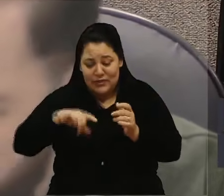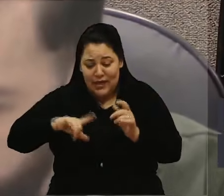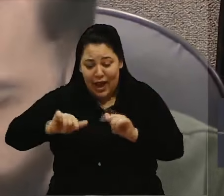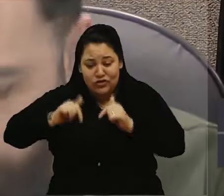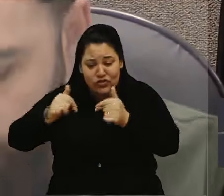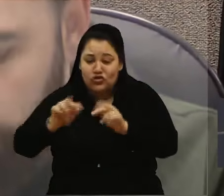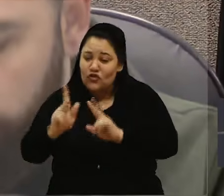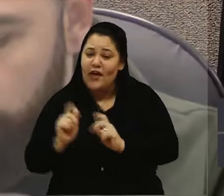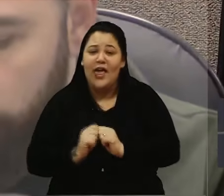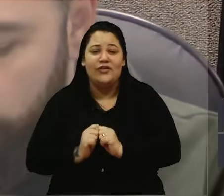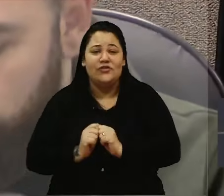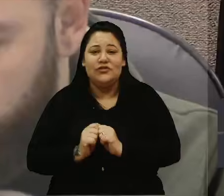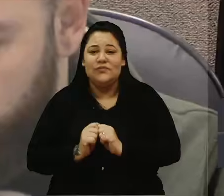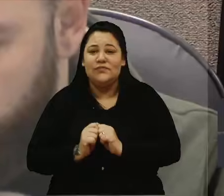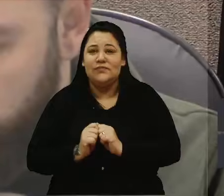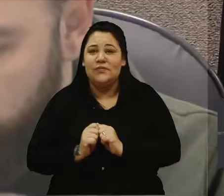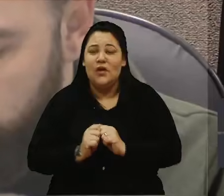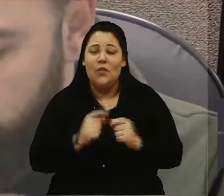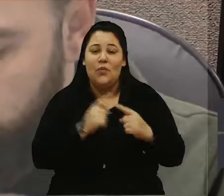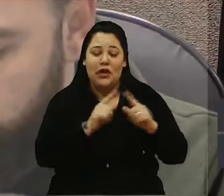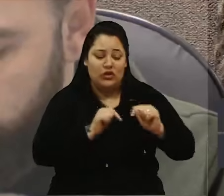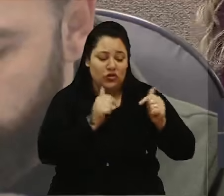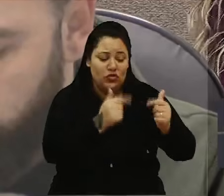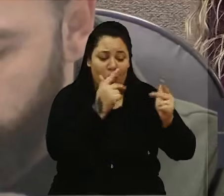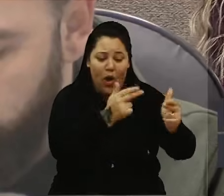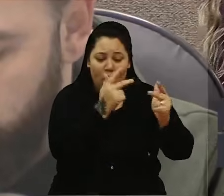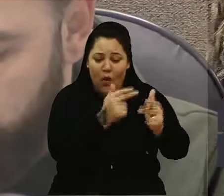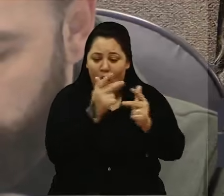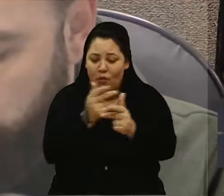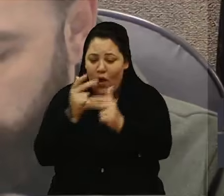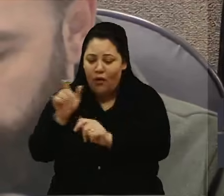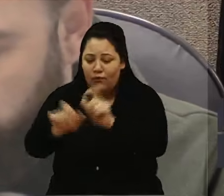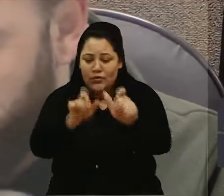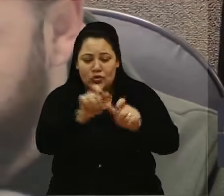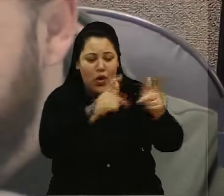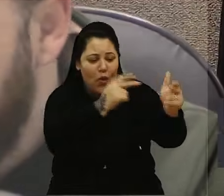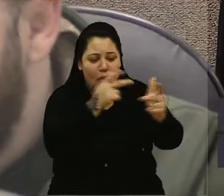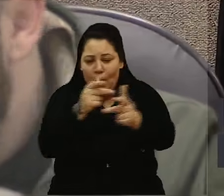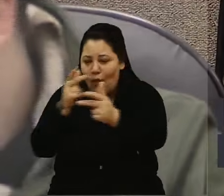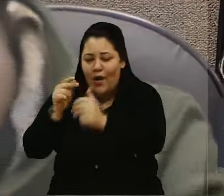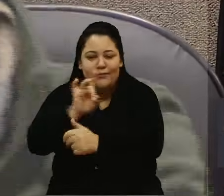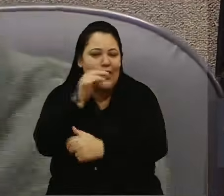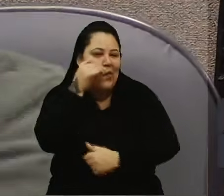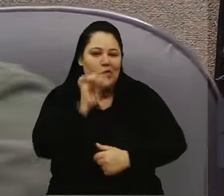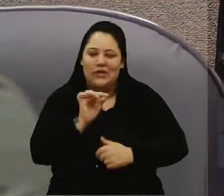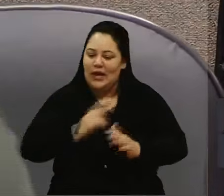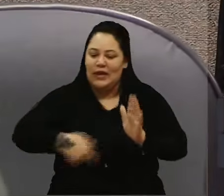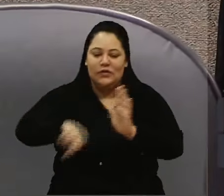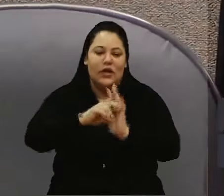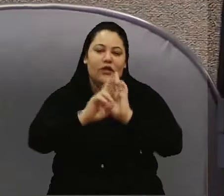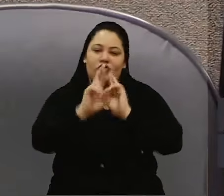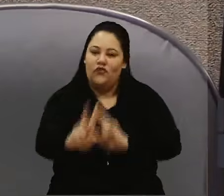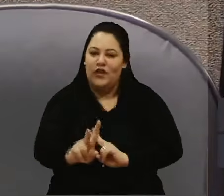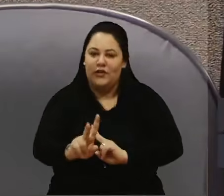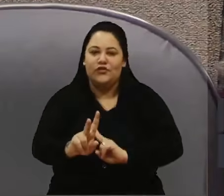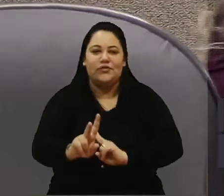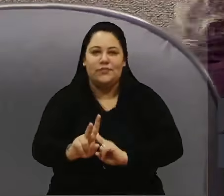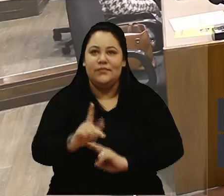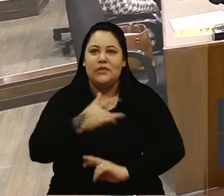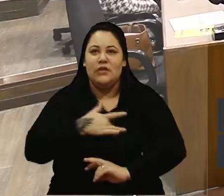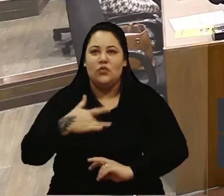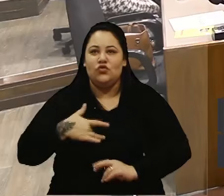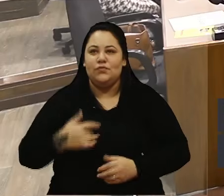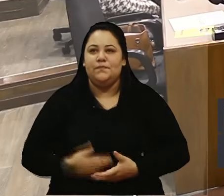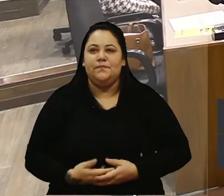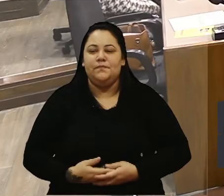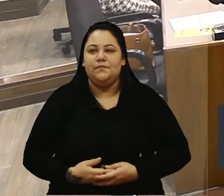diferentes. Com as mesmas atitudes e as mesmas pessoas, a gente não vai conseguir, infelizmente, resultados diferentes para a nossa saúde. Era isso, muito